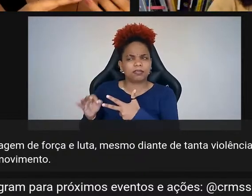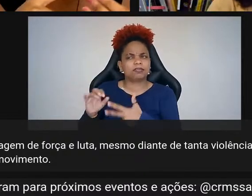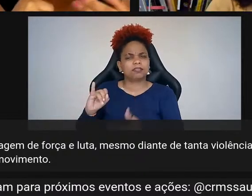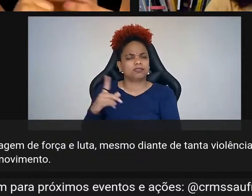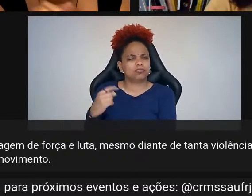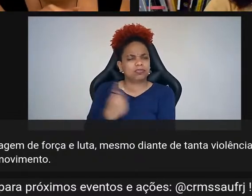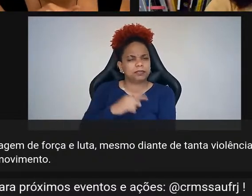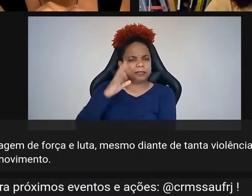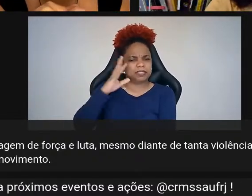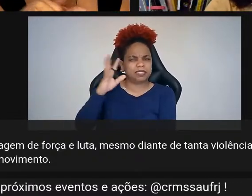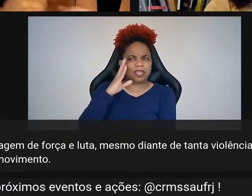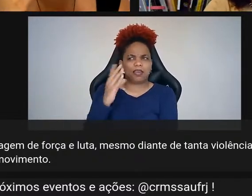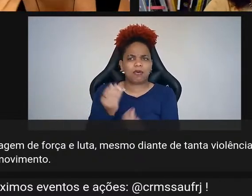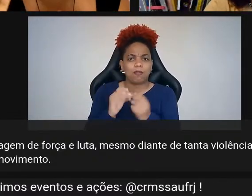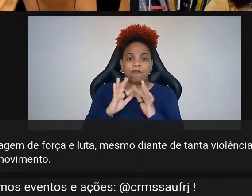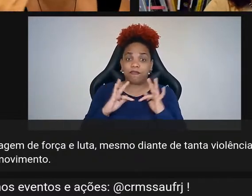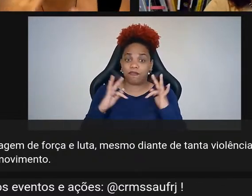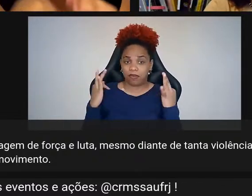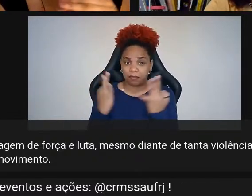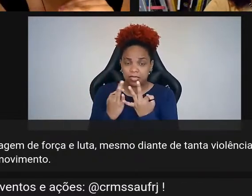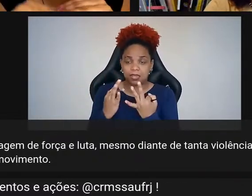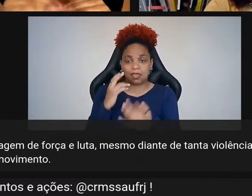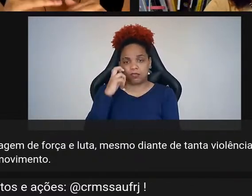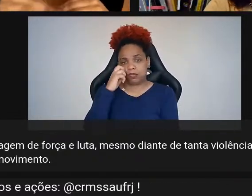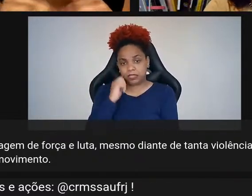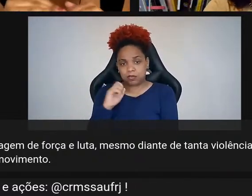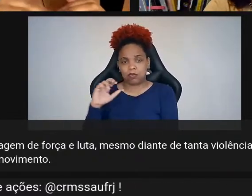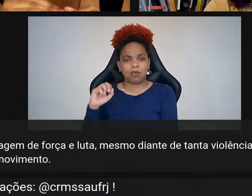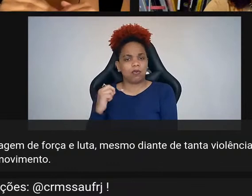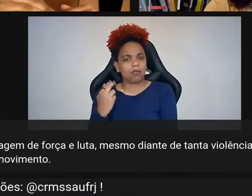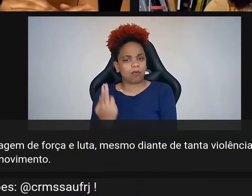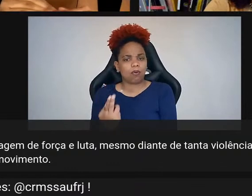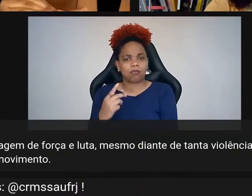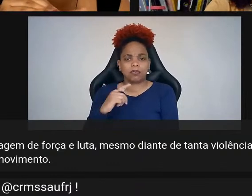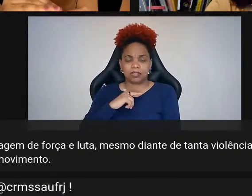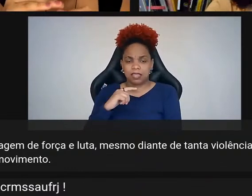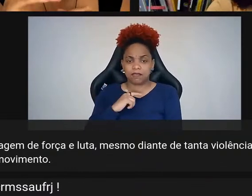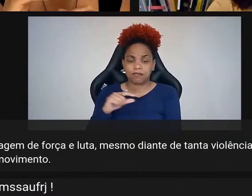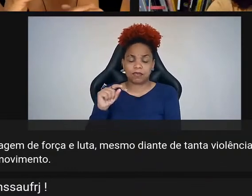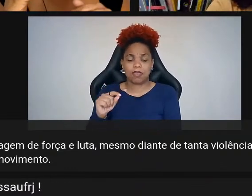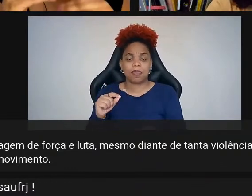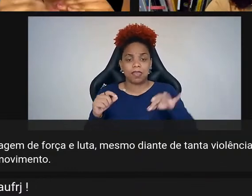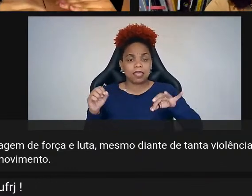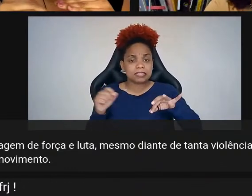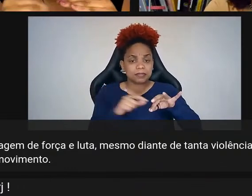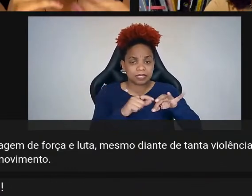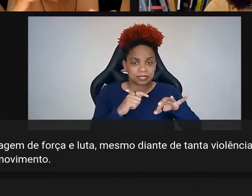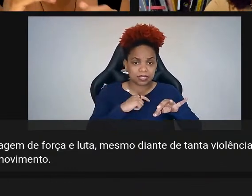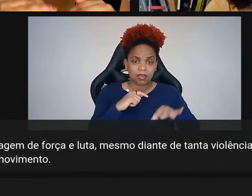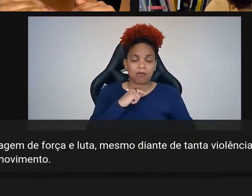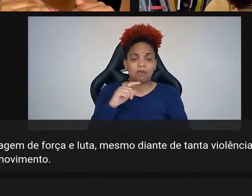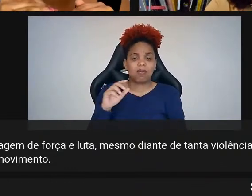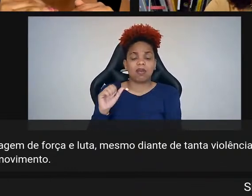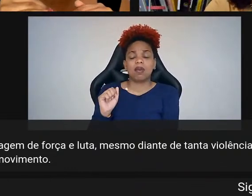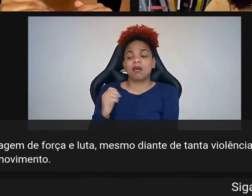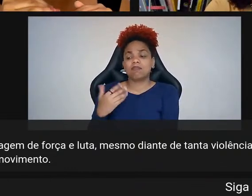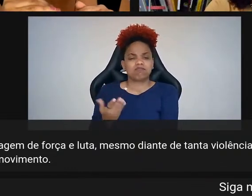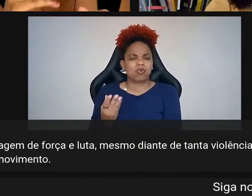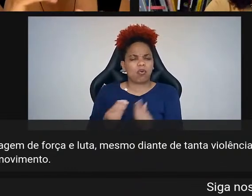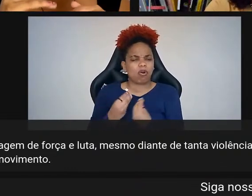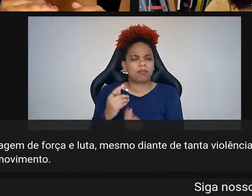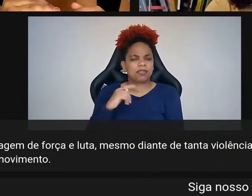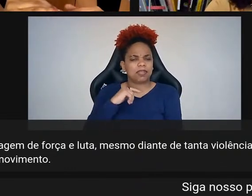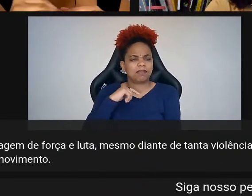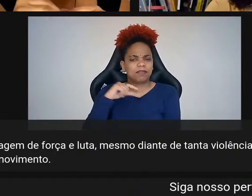formação das famílias a partir ou de adoção ou da inseminação em primeiro lugar, né, a gente precisa pensar que a inseminação ainda não